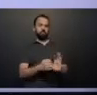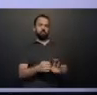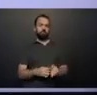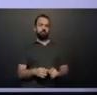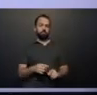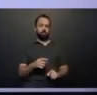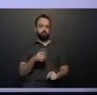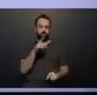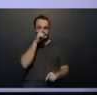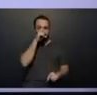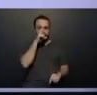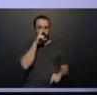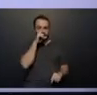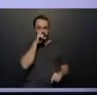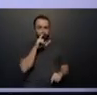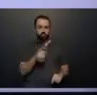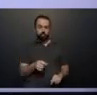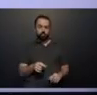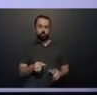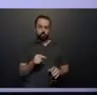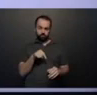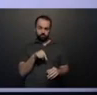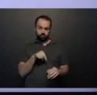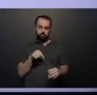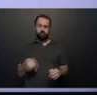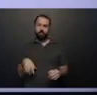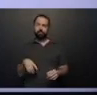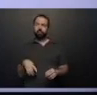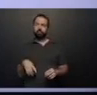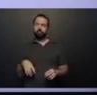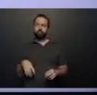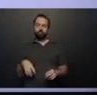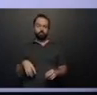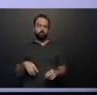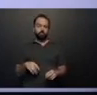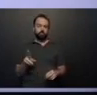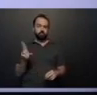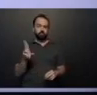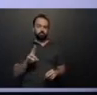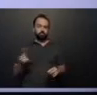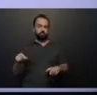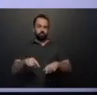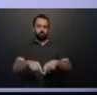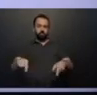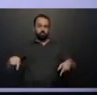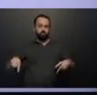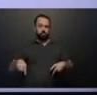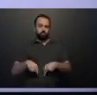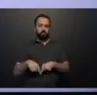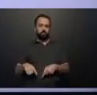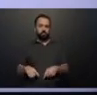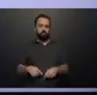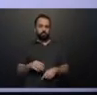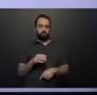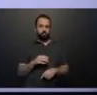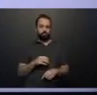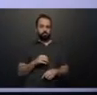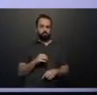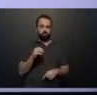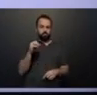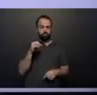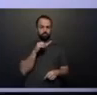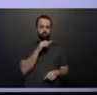a periculosidade daquele produto. Então, para utilizar o laboratório, além de saber, né, sobre